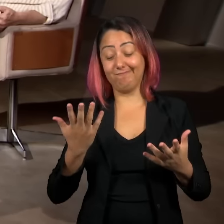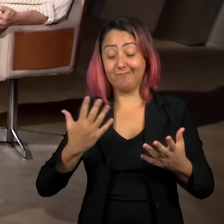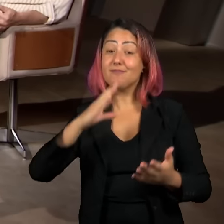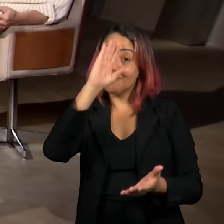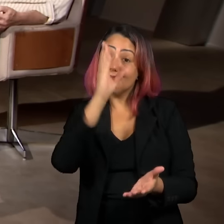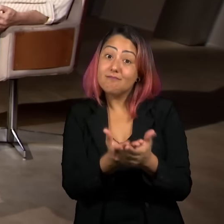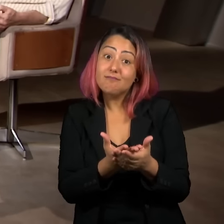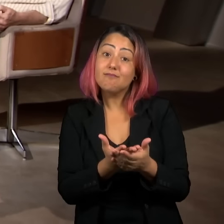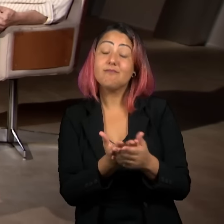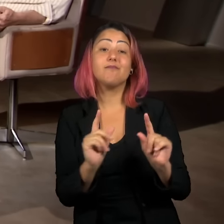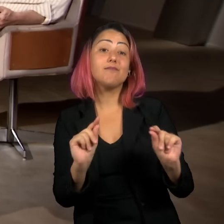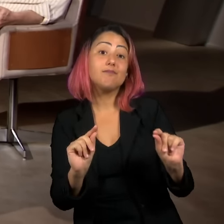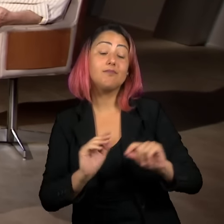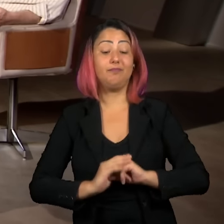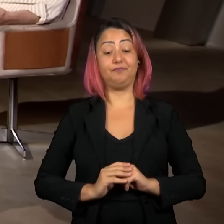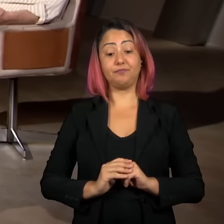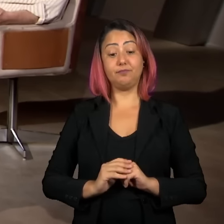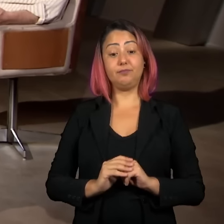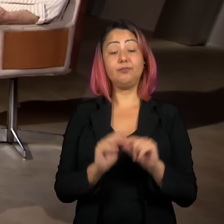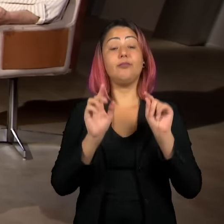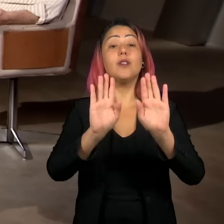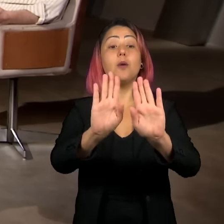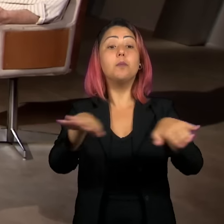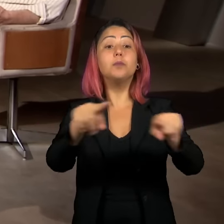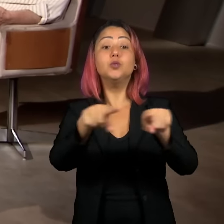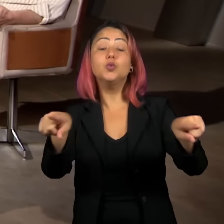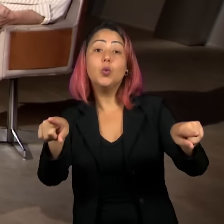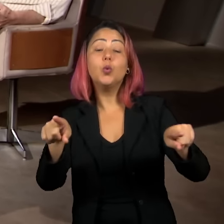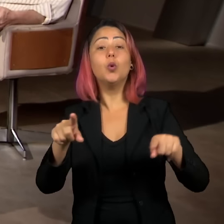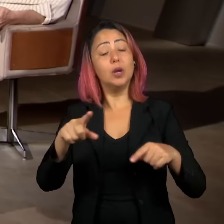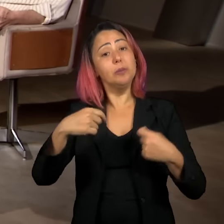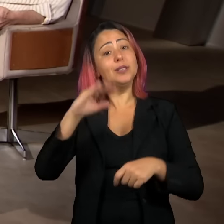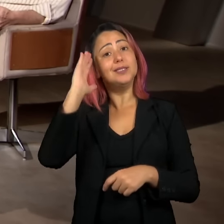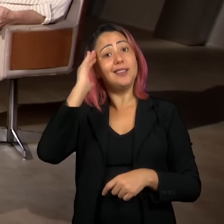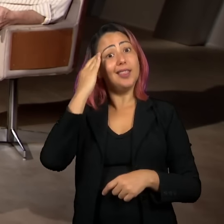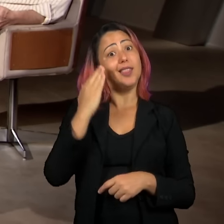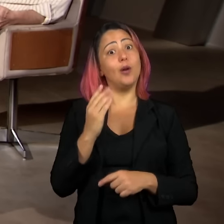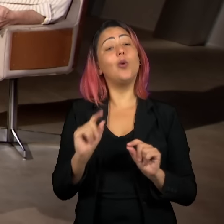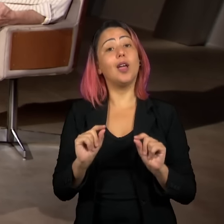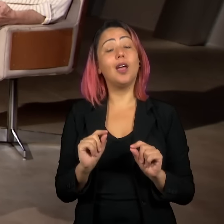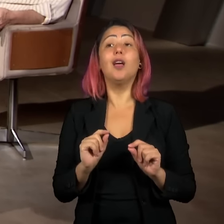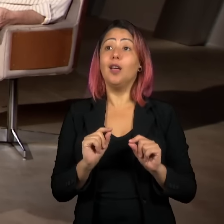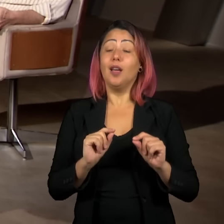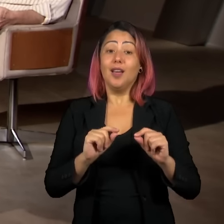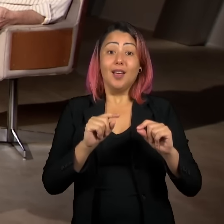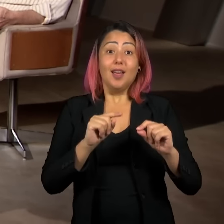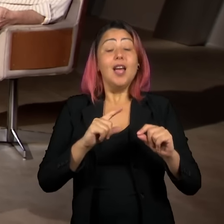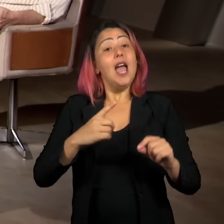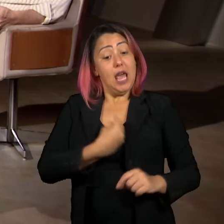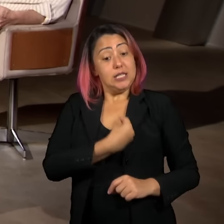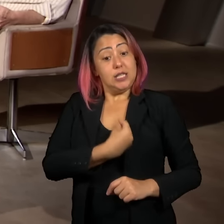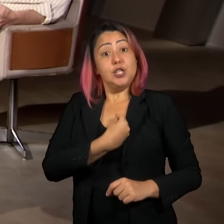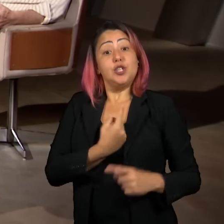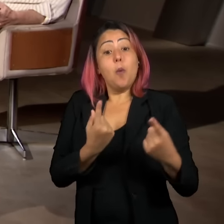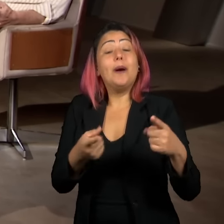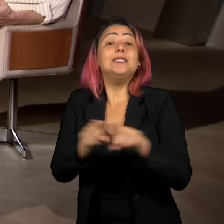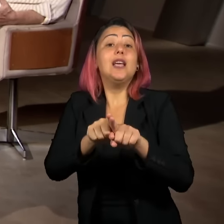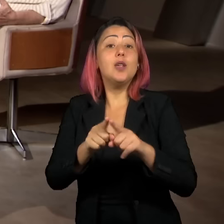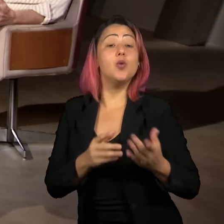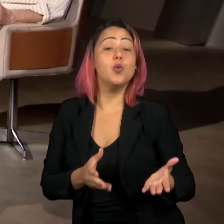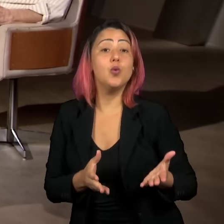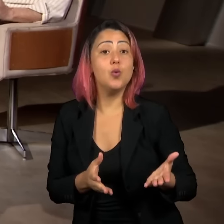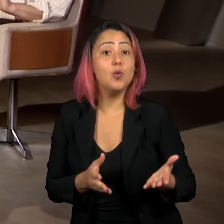positivo o fato do sujeito end que hoje ele tem um parceiro um coautor né Por